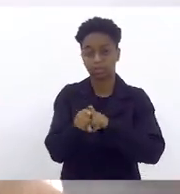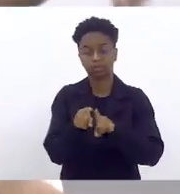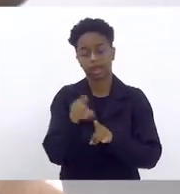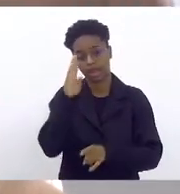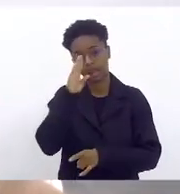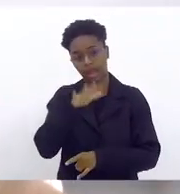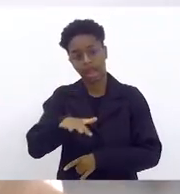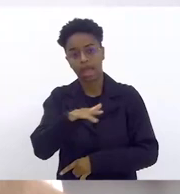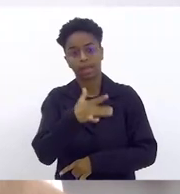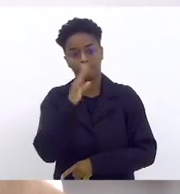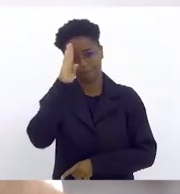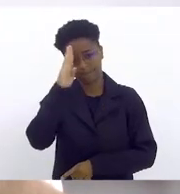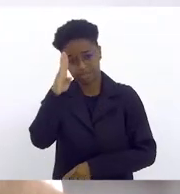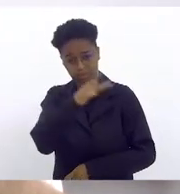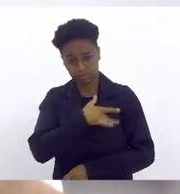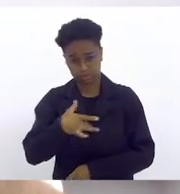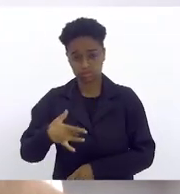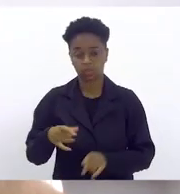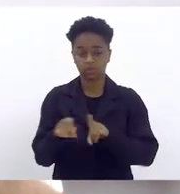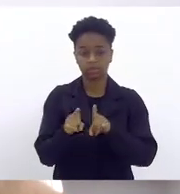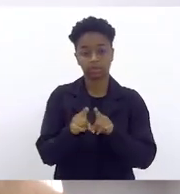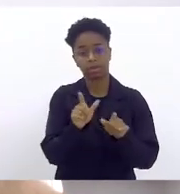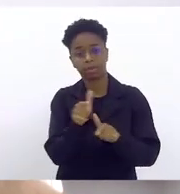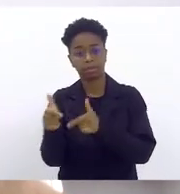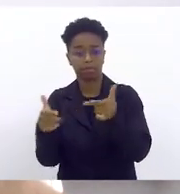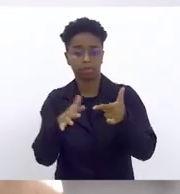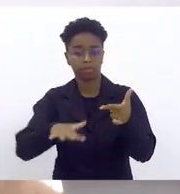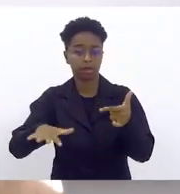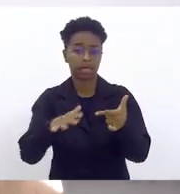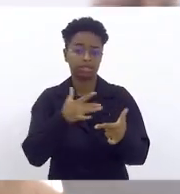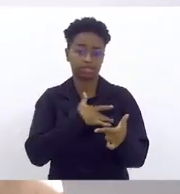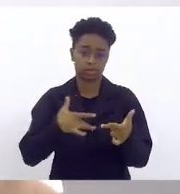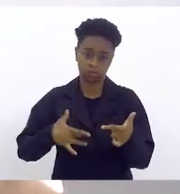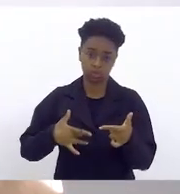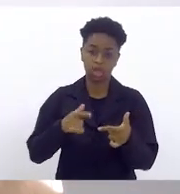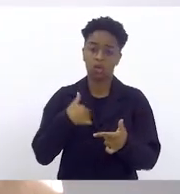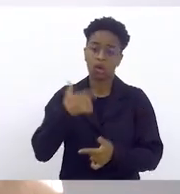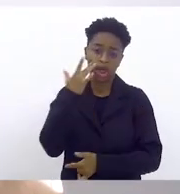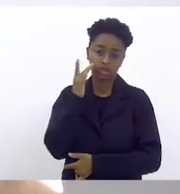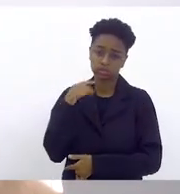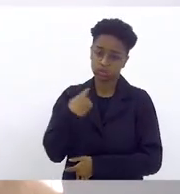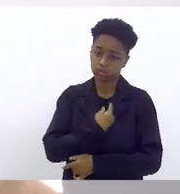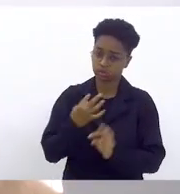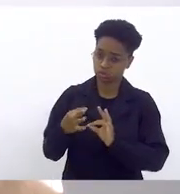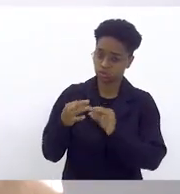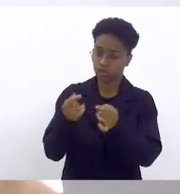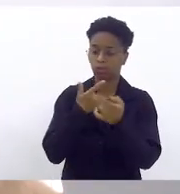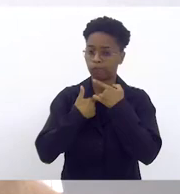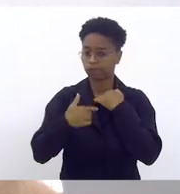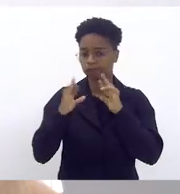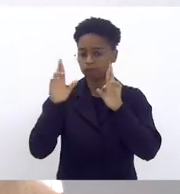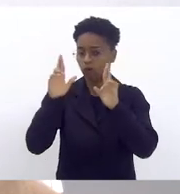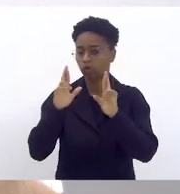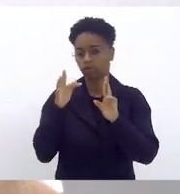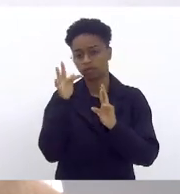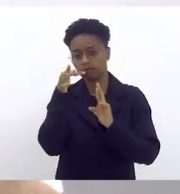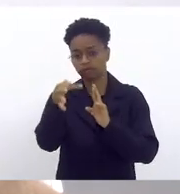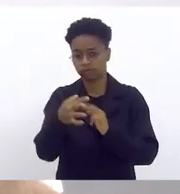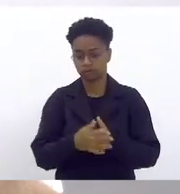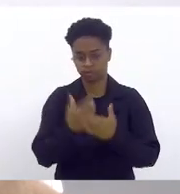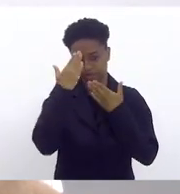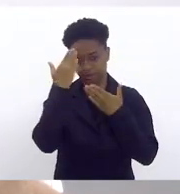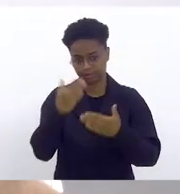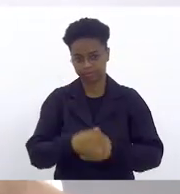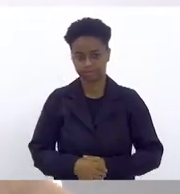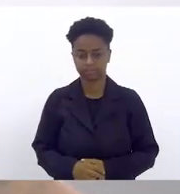que aqui dá atenção primária e isso te desdobramentos da saúde que é aquilo que eu acho que é todas nós perseguimos no horizonte final obrigada